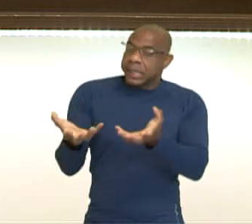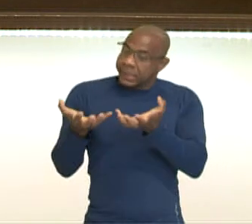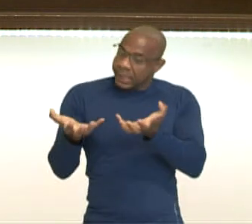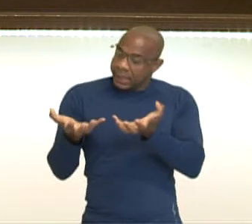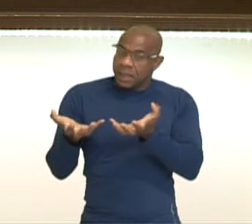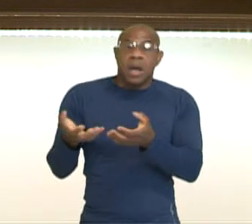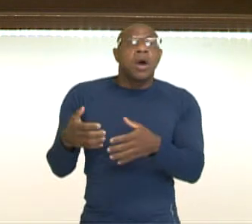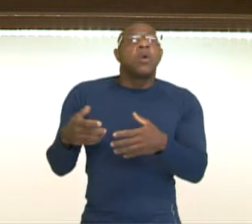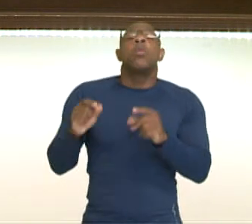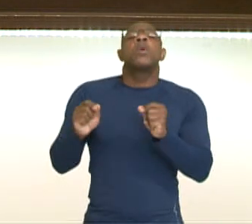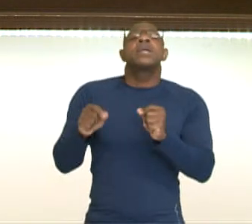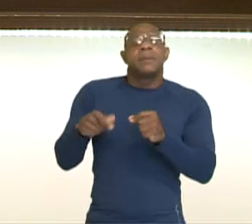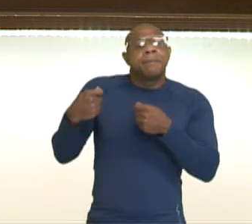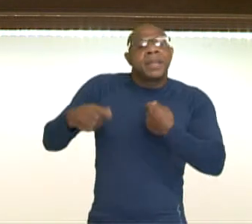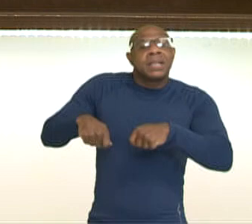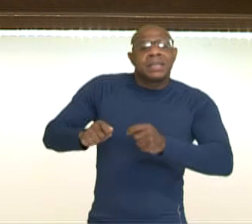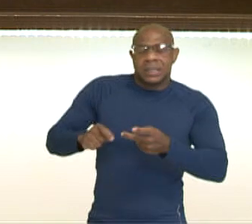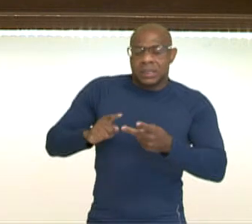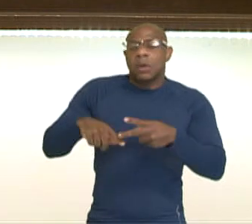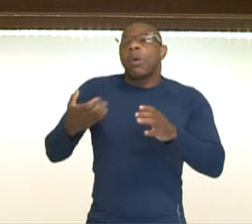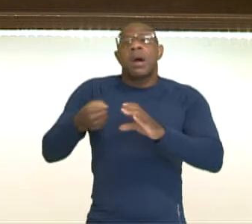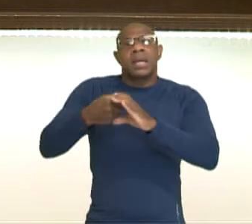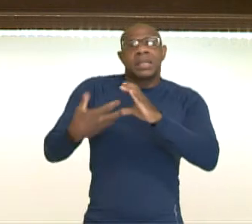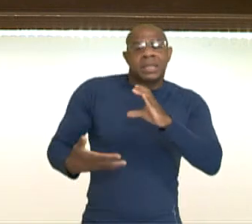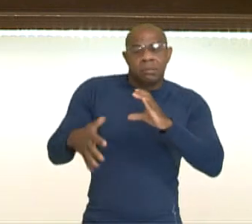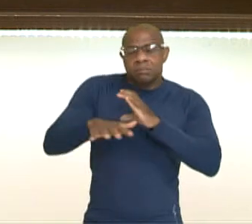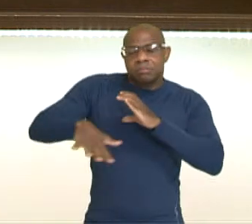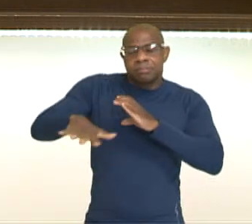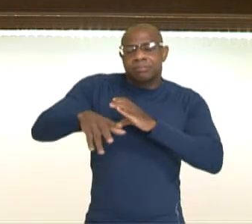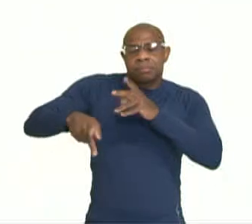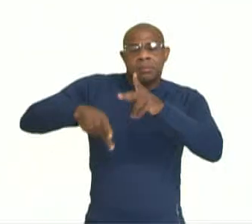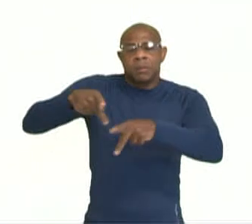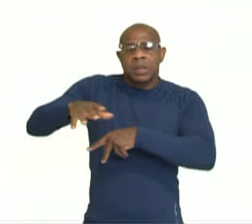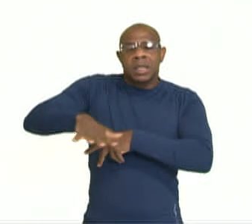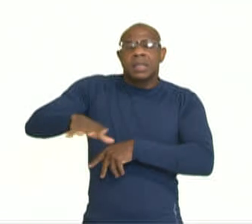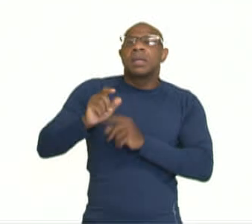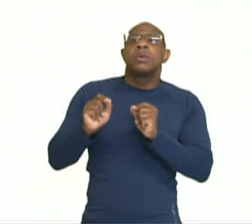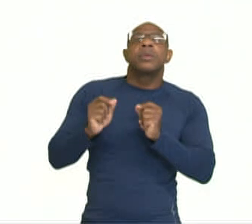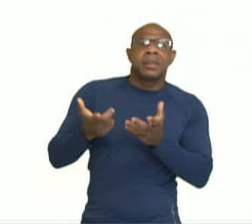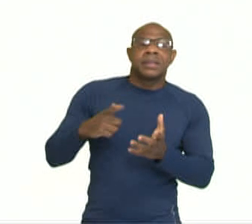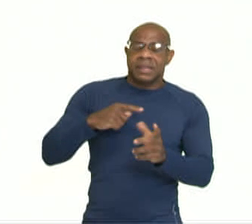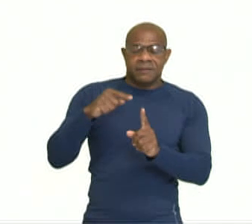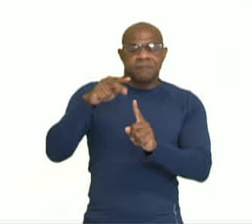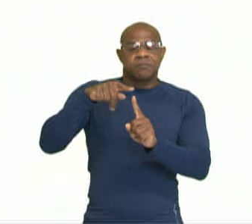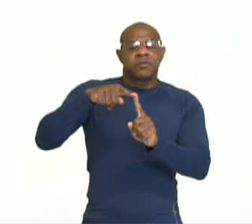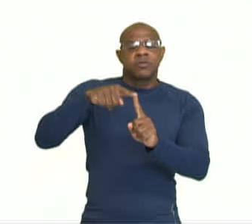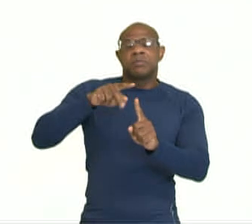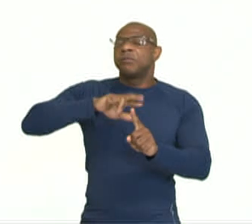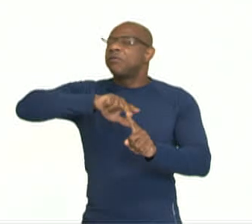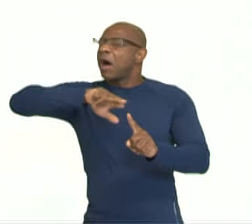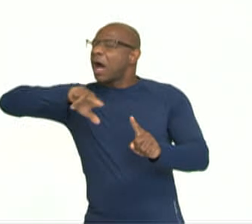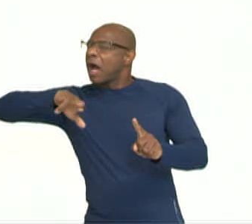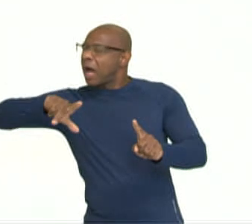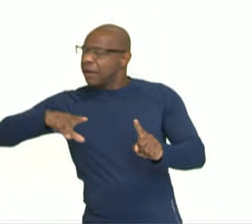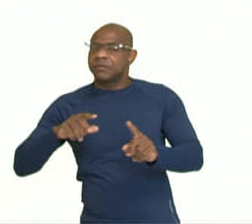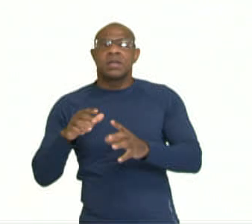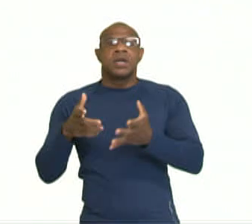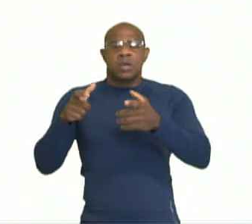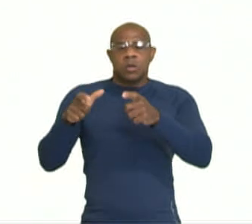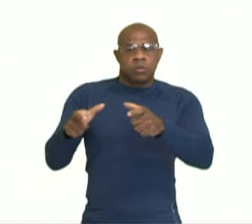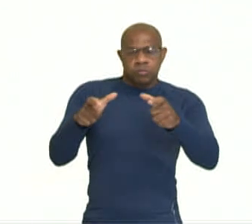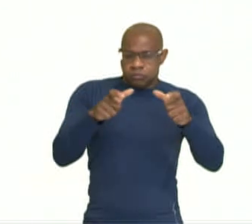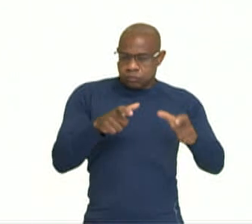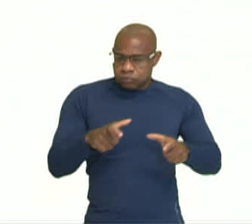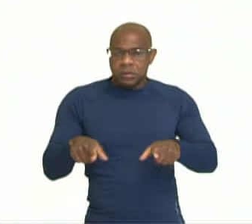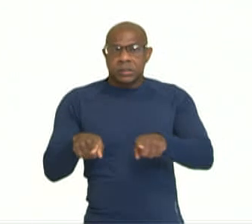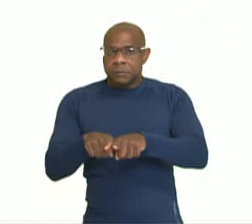é a necessidade? Qual é a característica daquela população? Então, temos vários tipos de territórios dimensionados a partir de